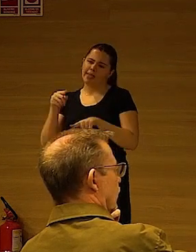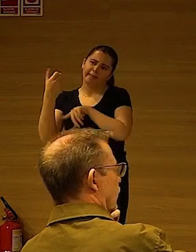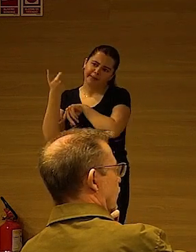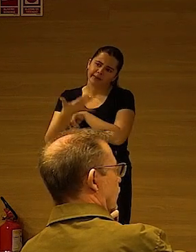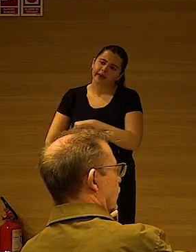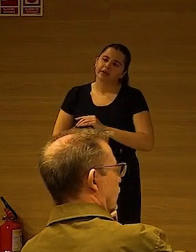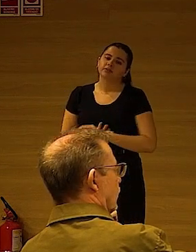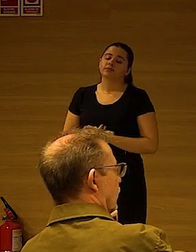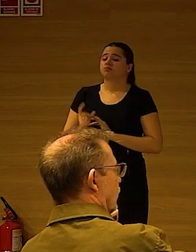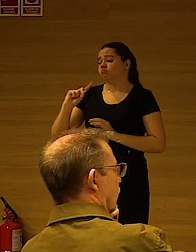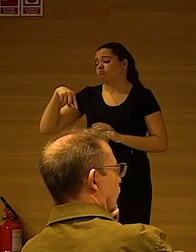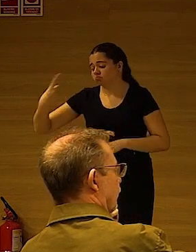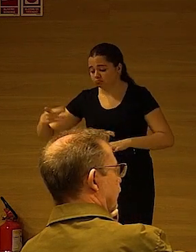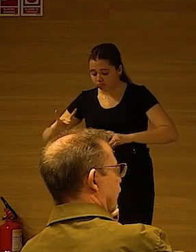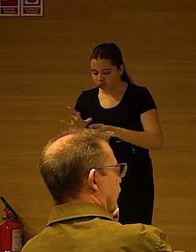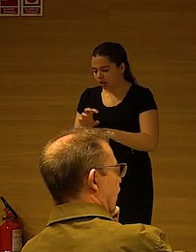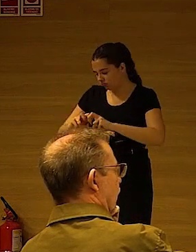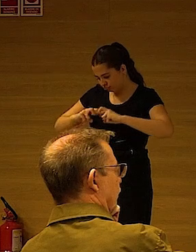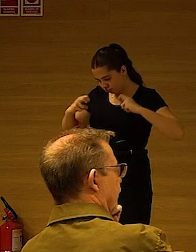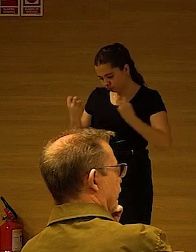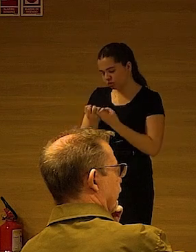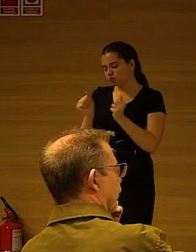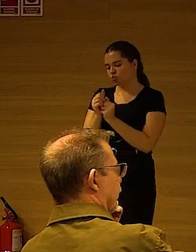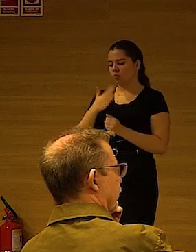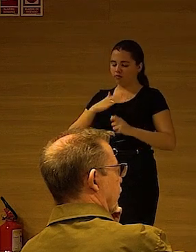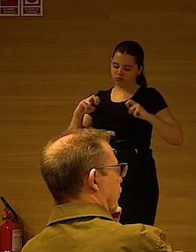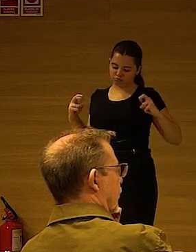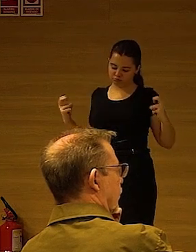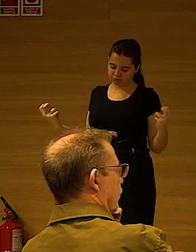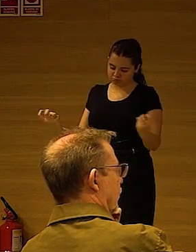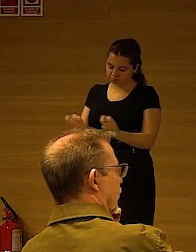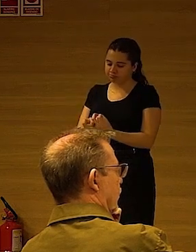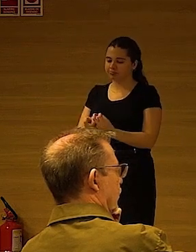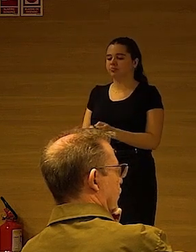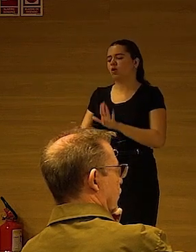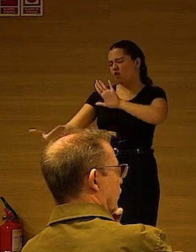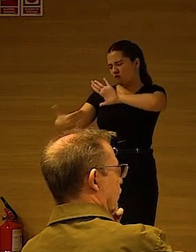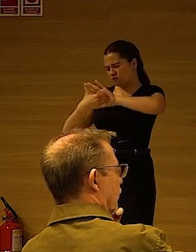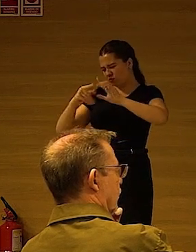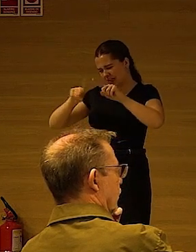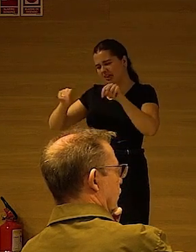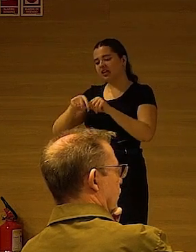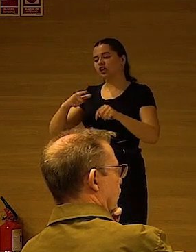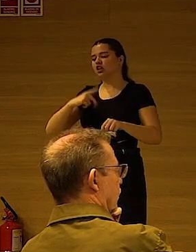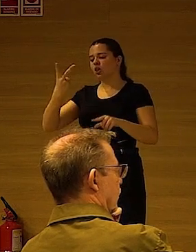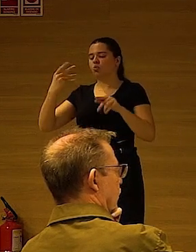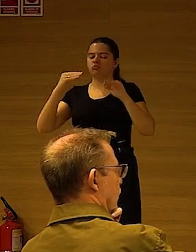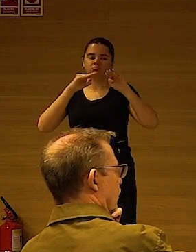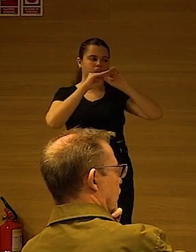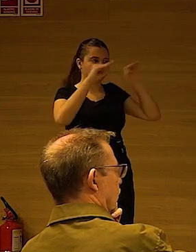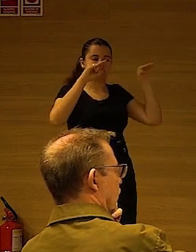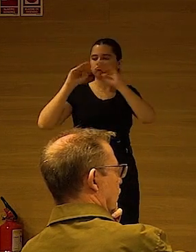madrugada. Depois disso, sentaram para conversar comigo. No fundo da sala, tinha 2 estantes daquelas